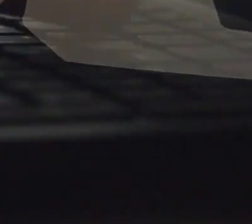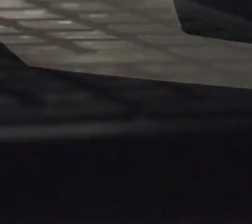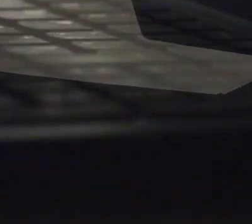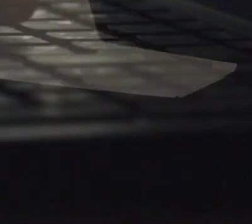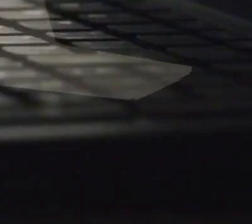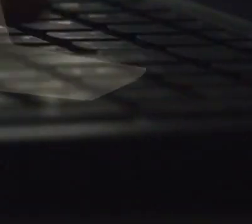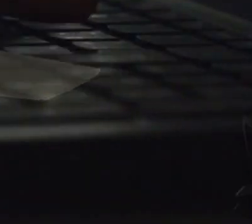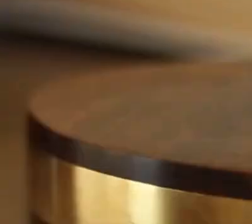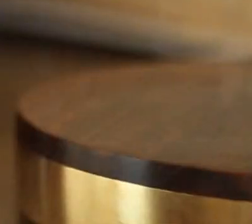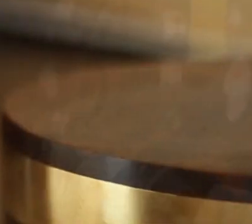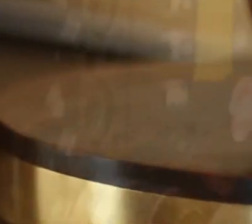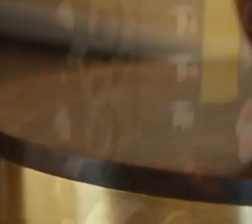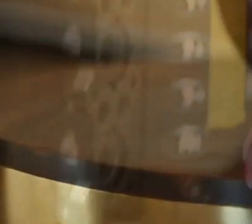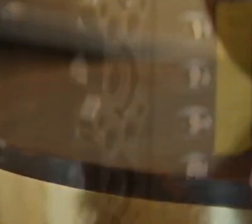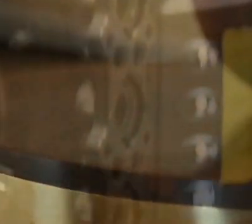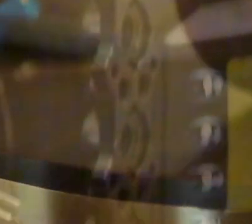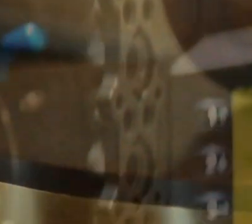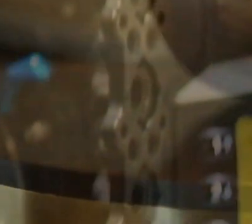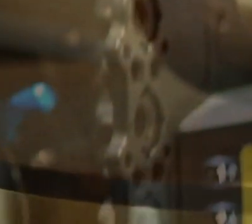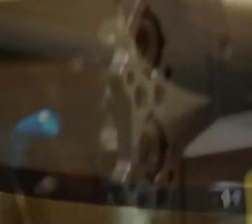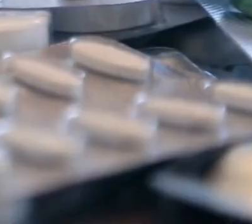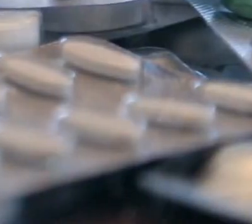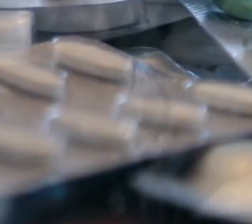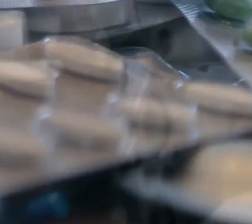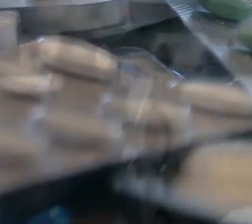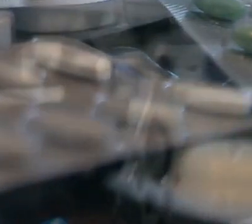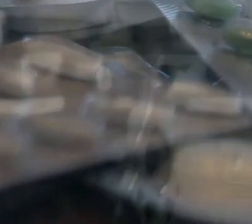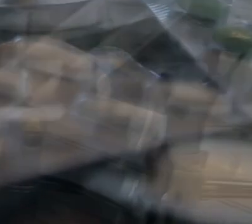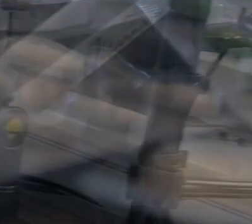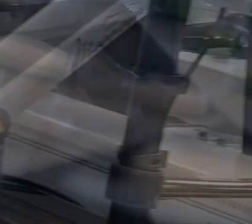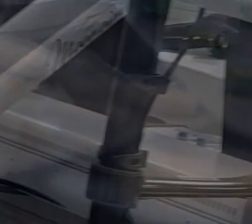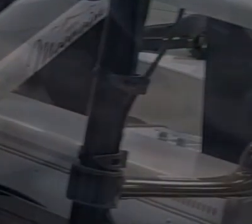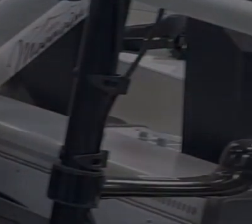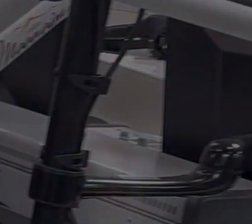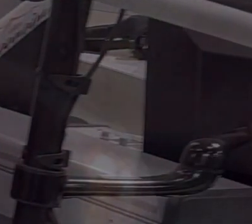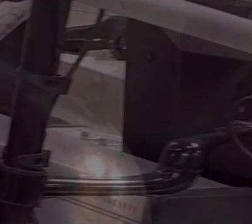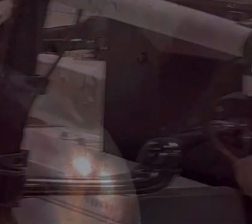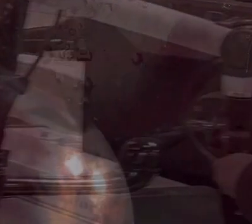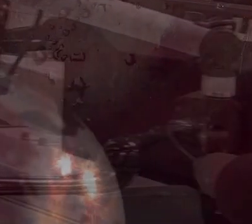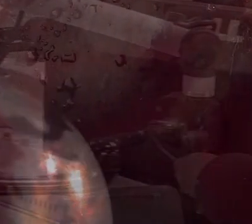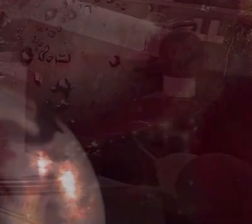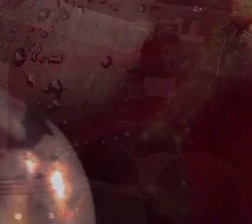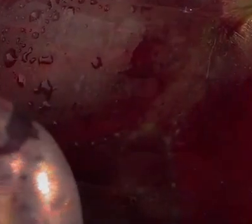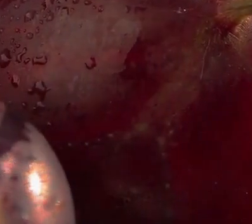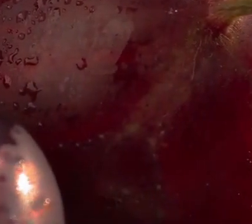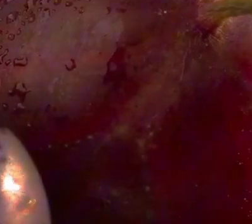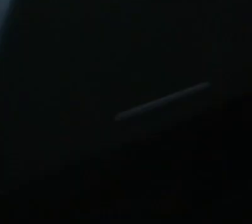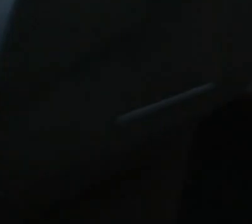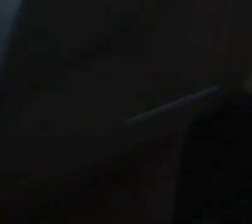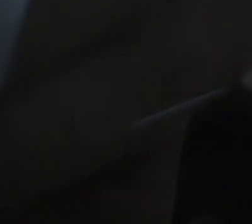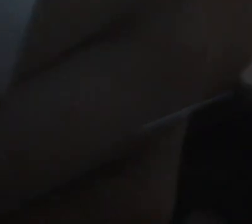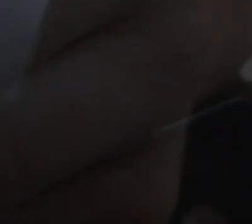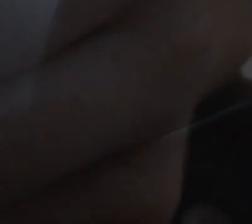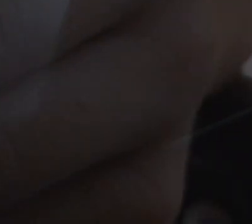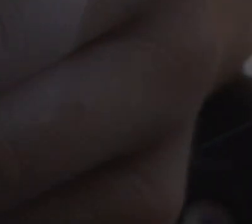Está entrando no ar. Você precisa saber. Muitas dicas para o seu dia a dia.